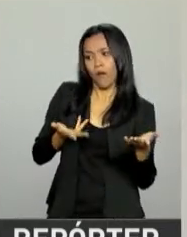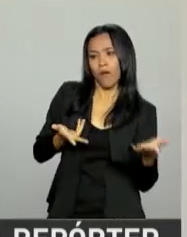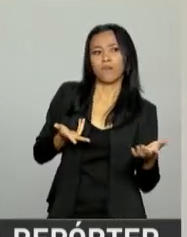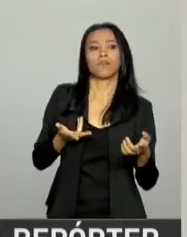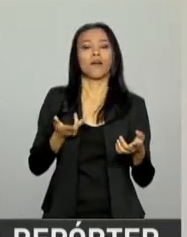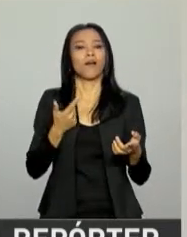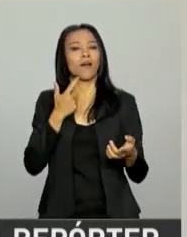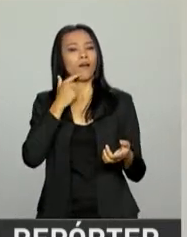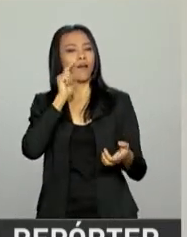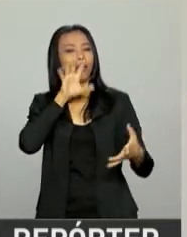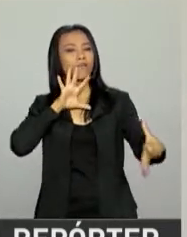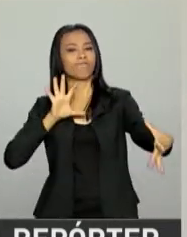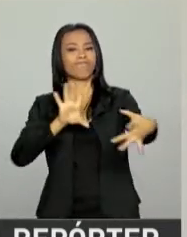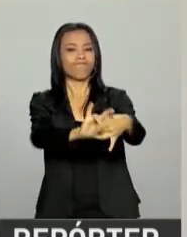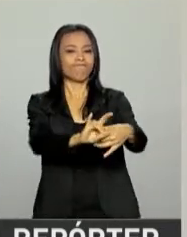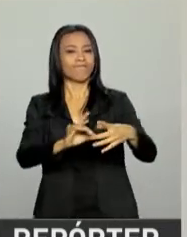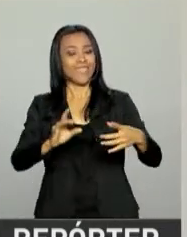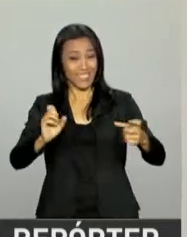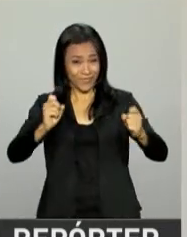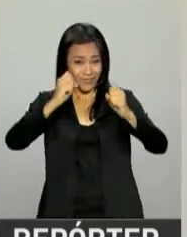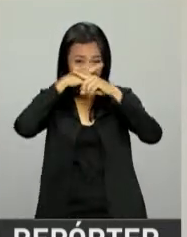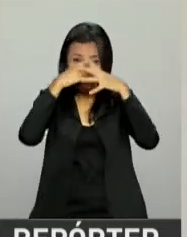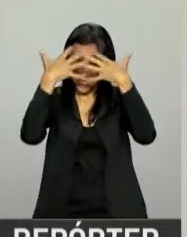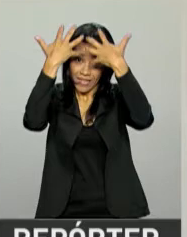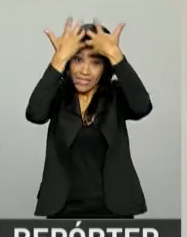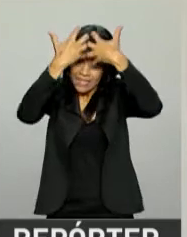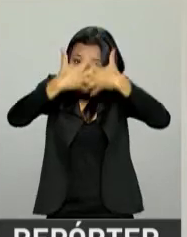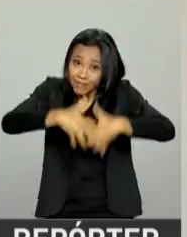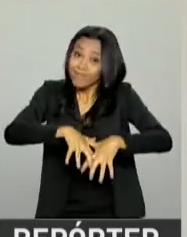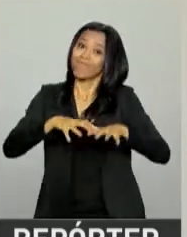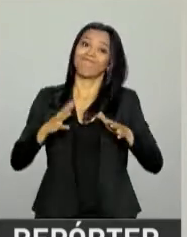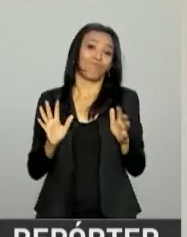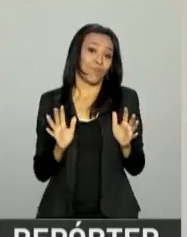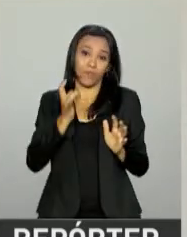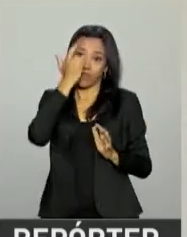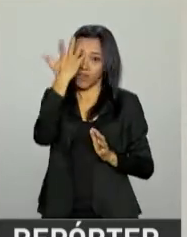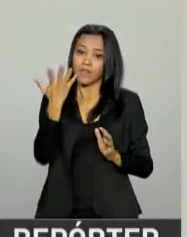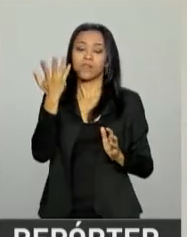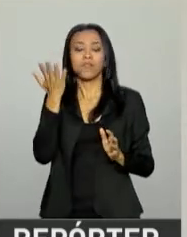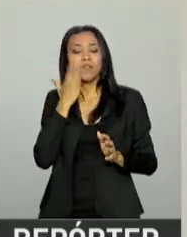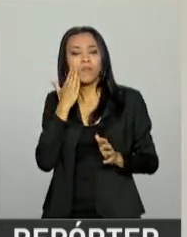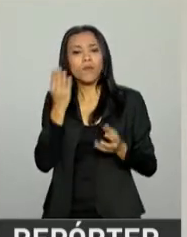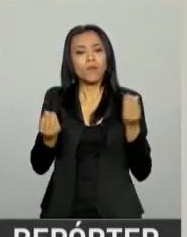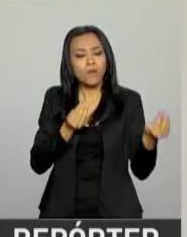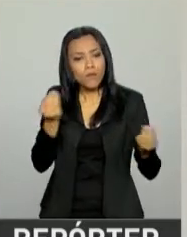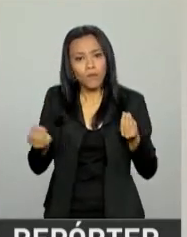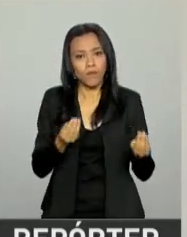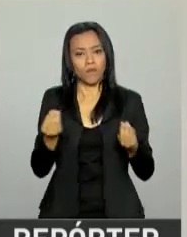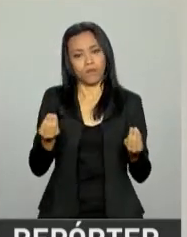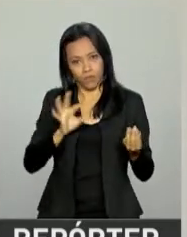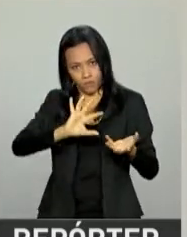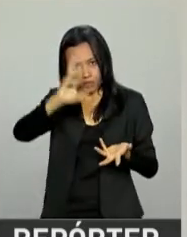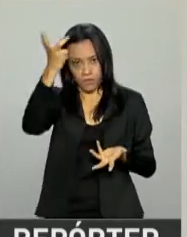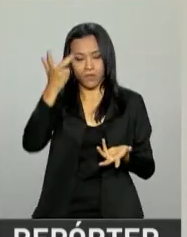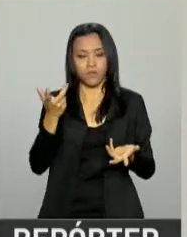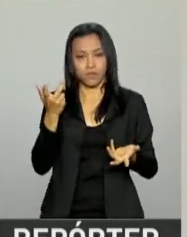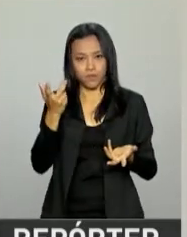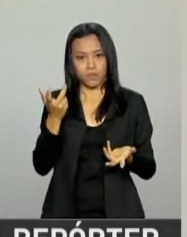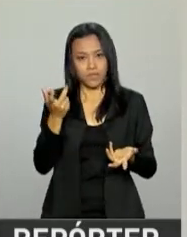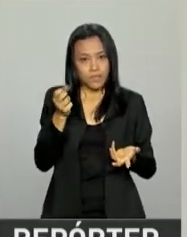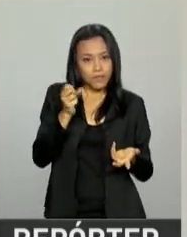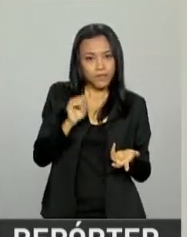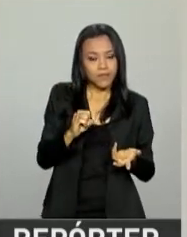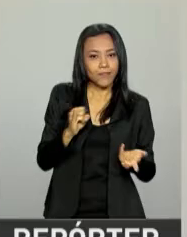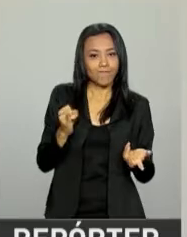casar esses dois conceitos é sempre uma dificuldade então nesse momento a gente precisa aprender como regular melhor esse e inclusive se há